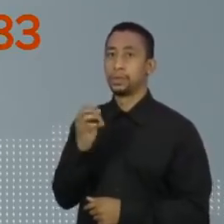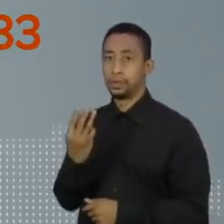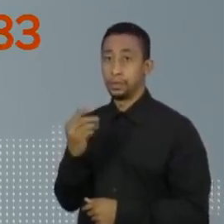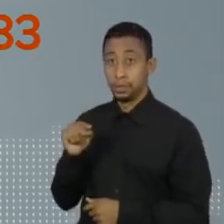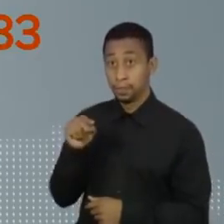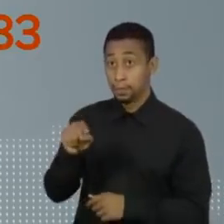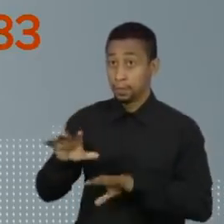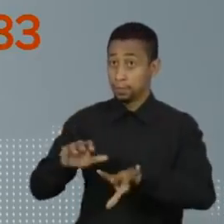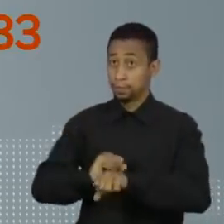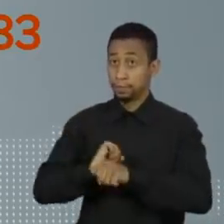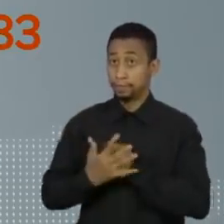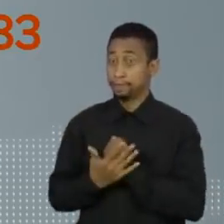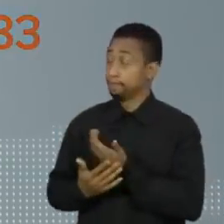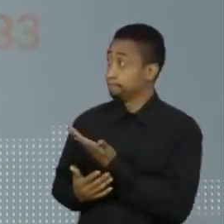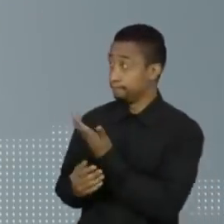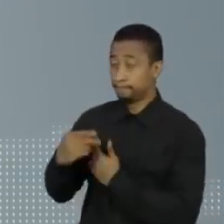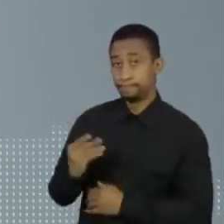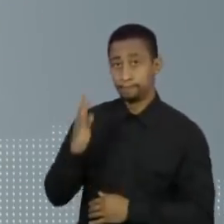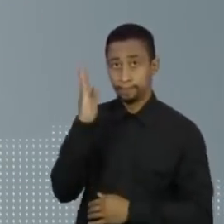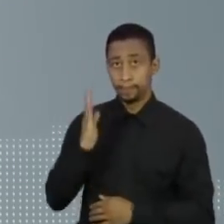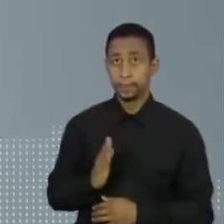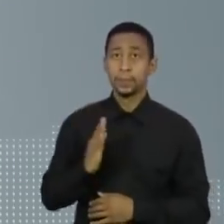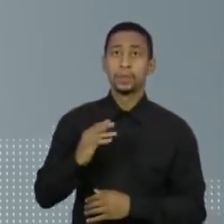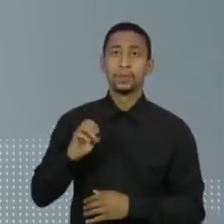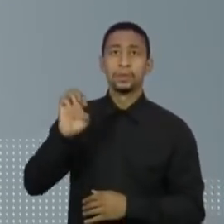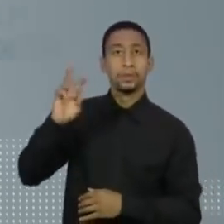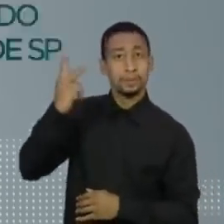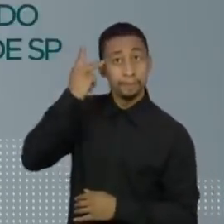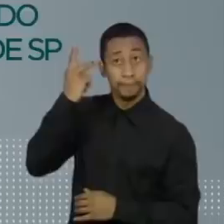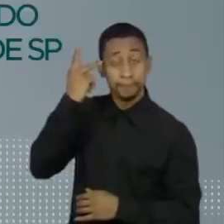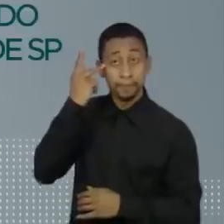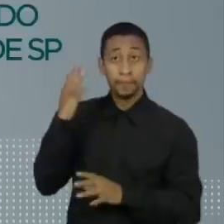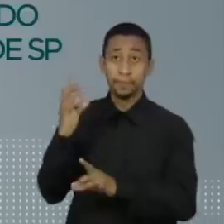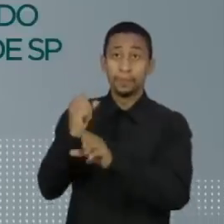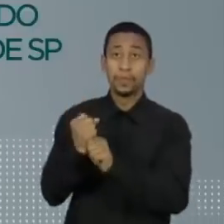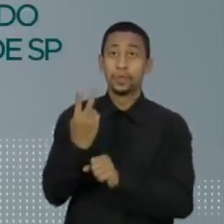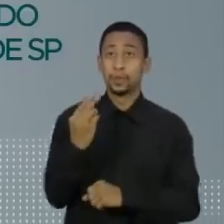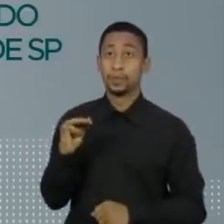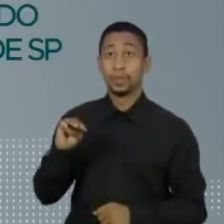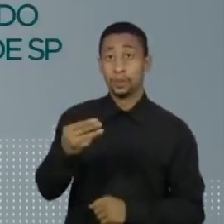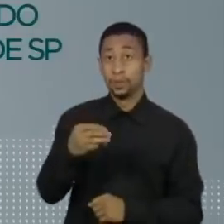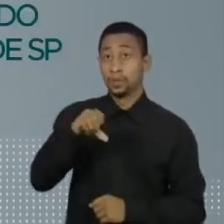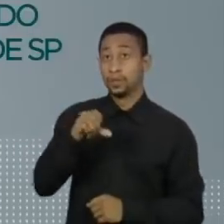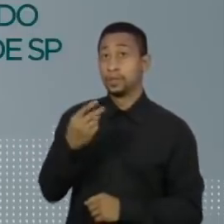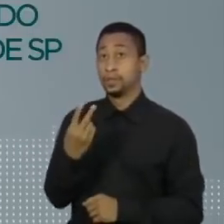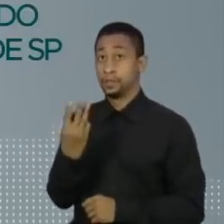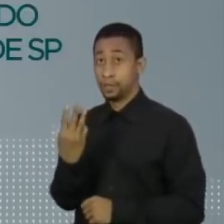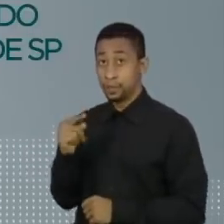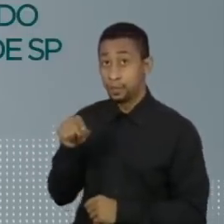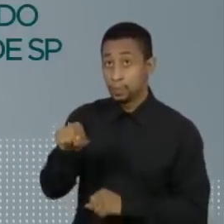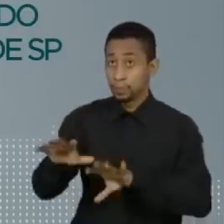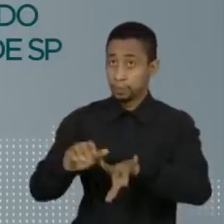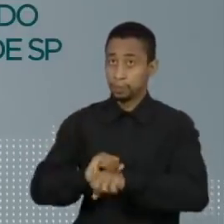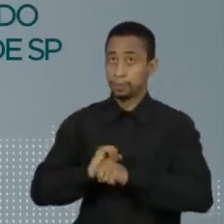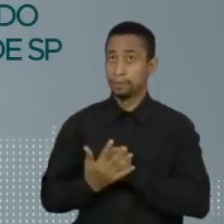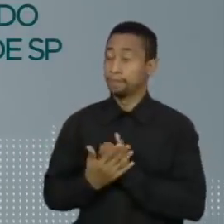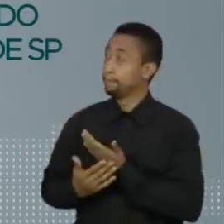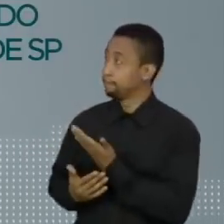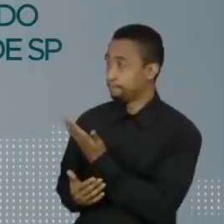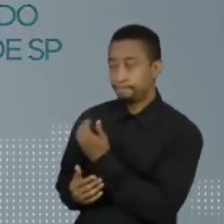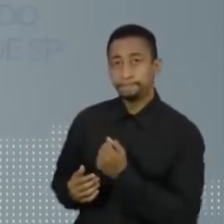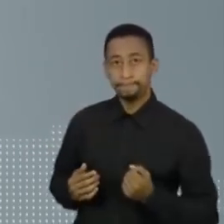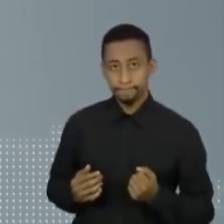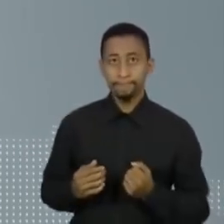e cinquenta mil infectados no país O Estado de São Paulo tem mais de dois milhões e 923 Mil